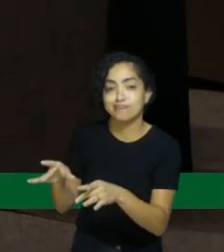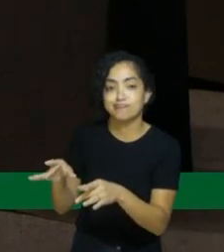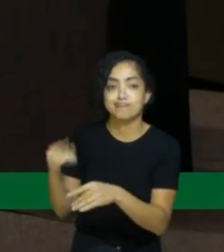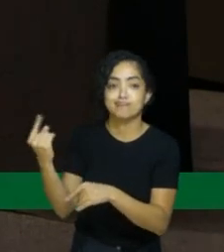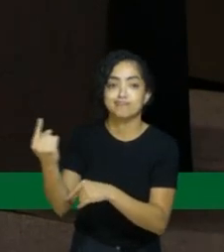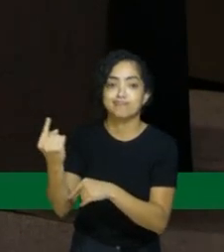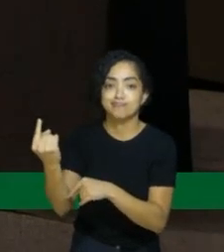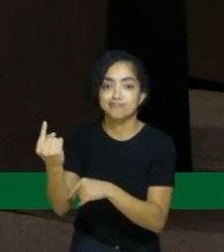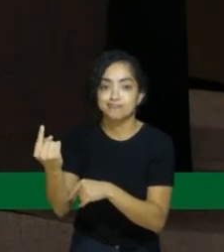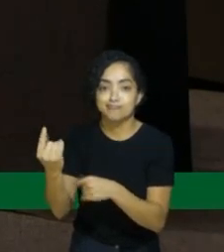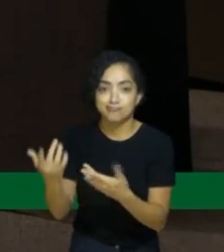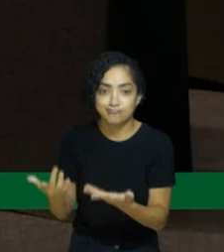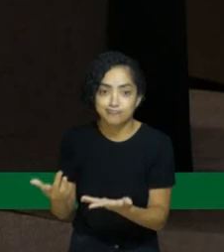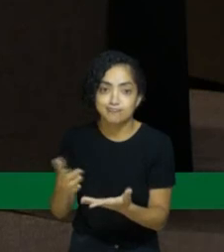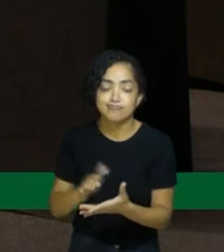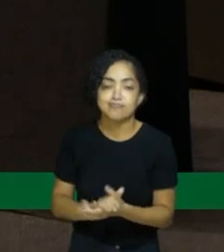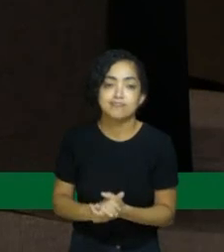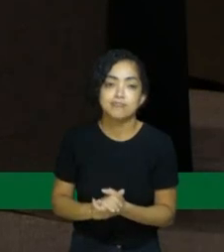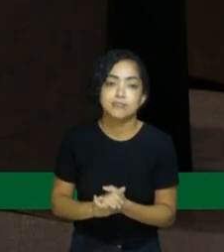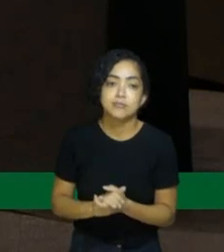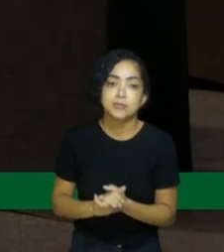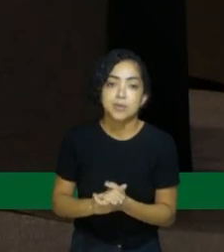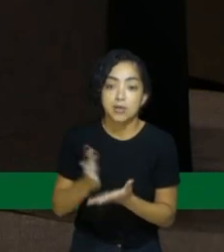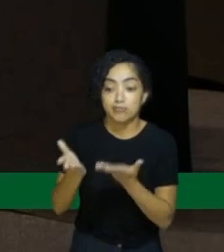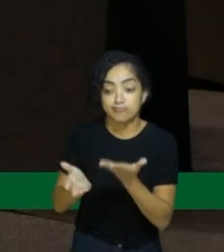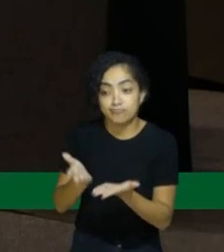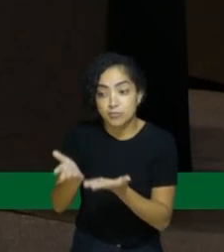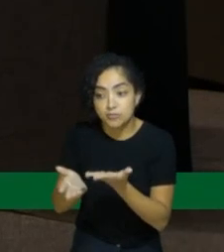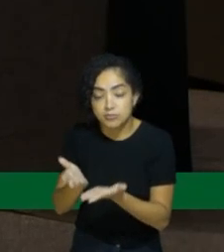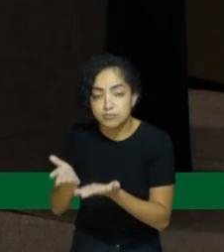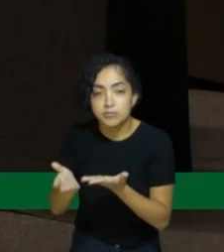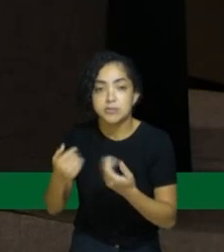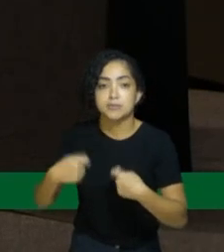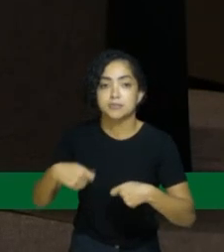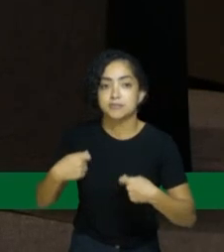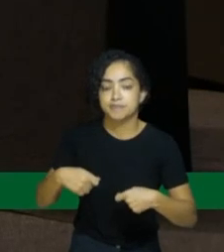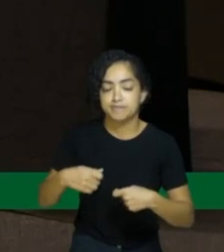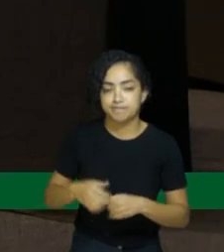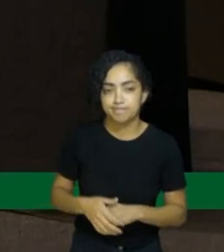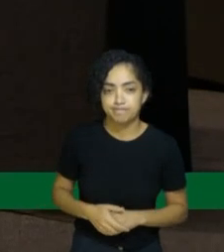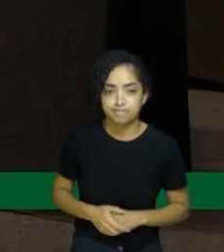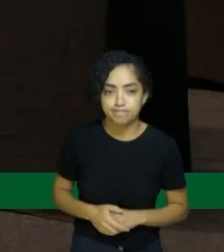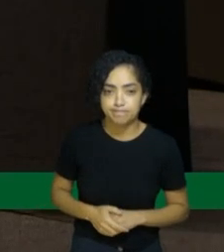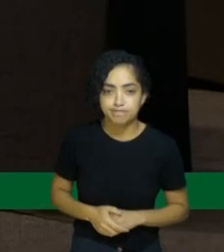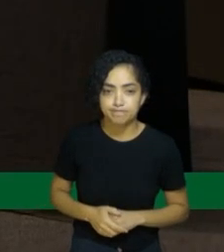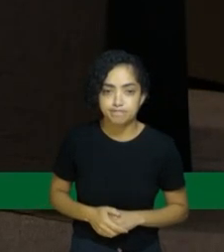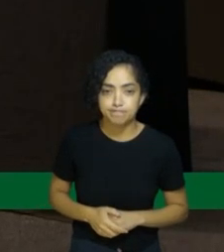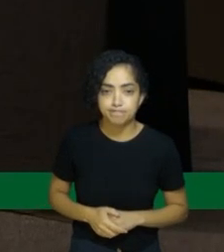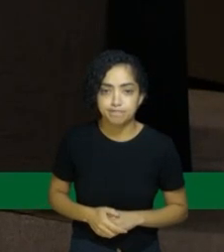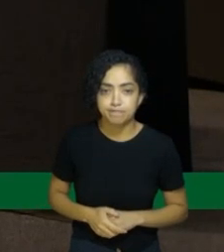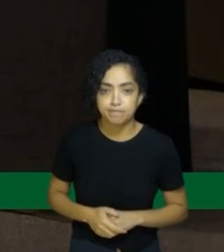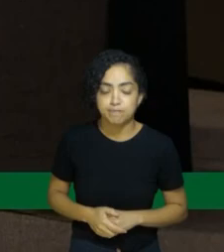qualquer um vai e ajuda da forma que pode